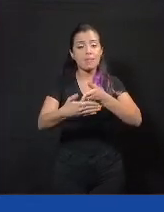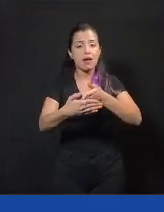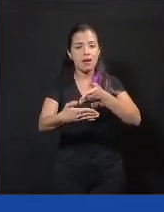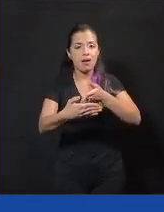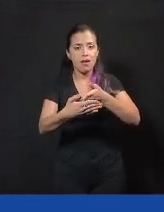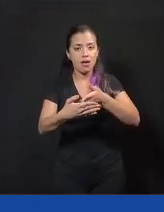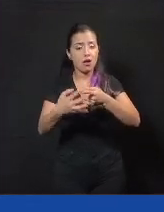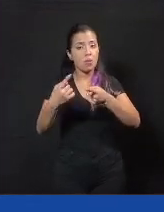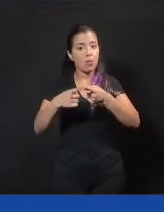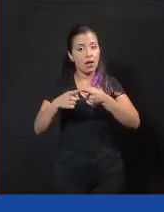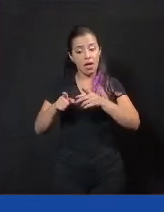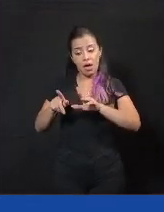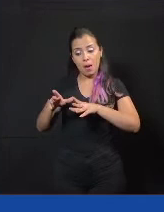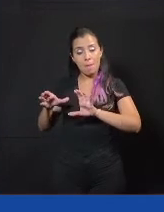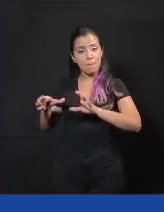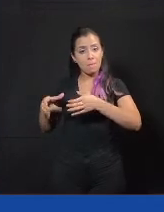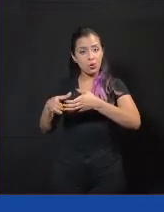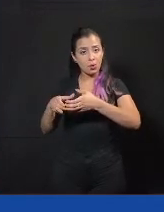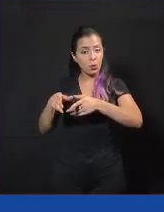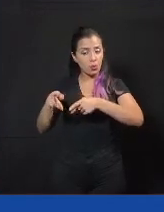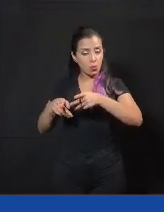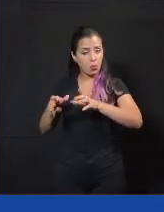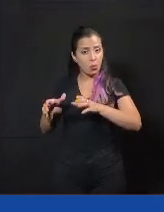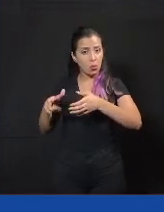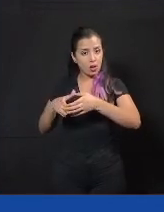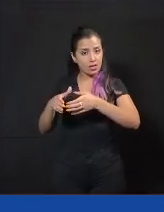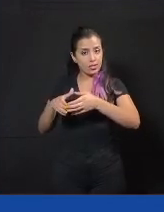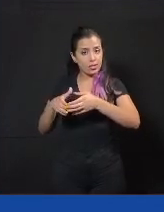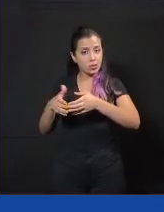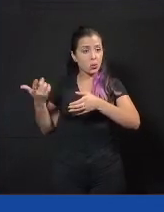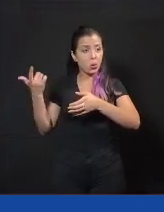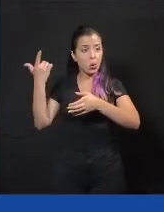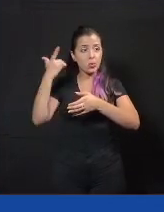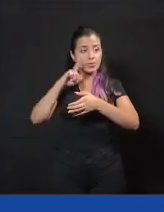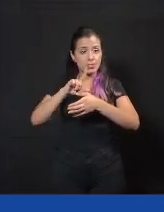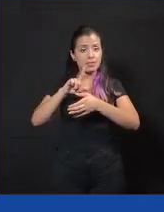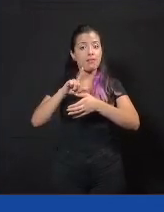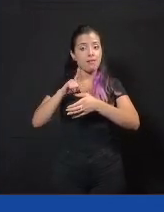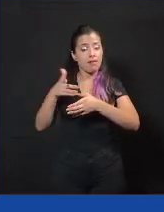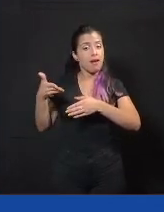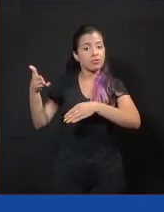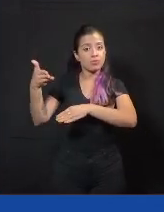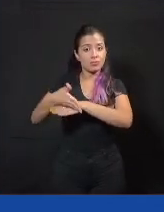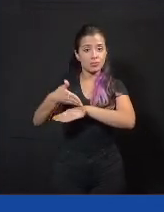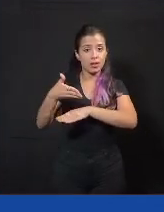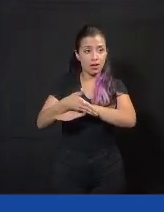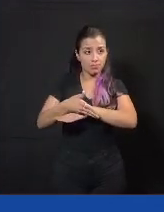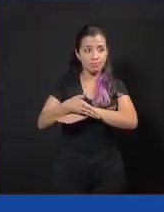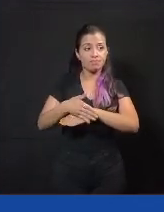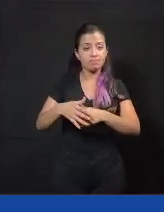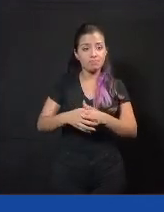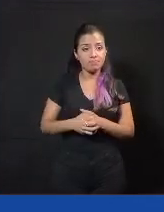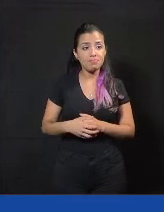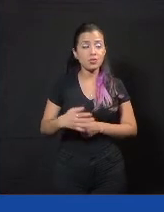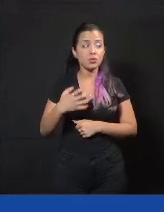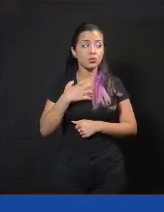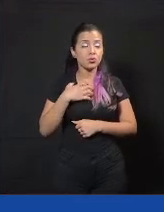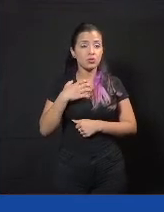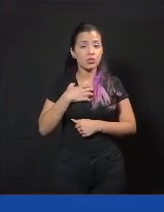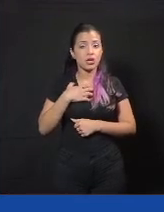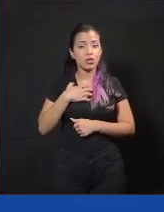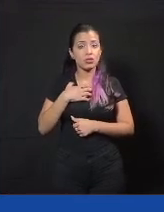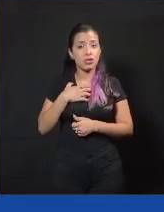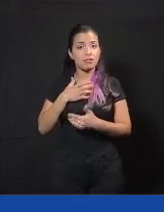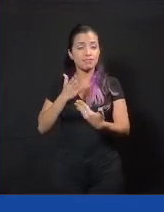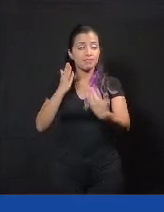população pudesse ascender, que pudesse transitar, né, de maneira vertical na